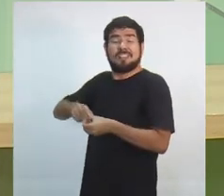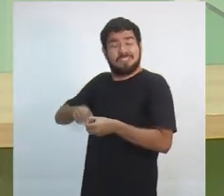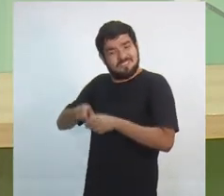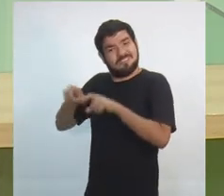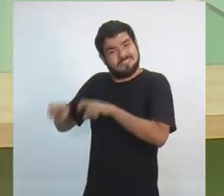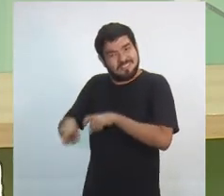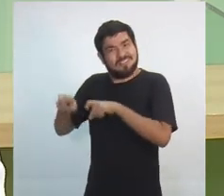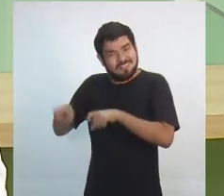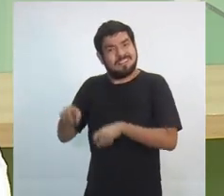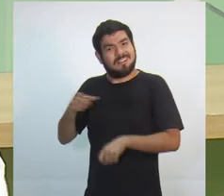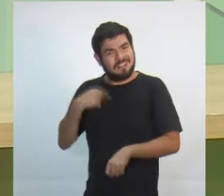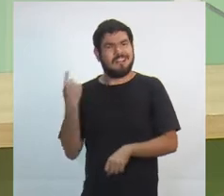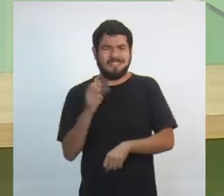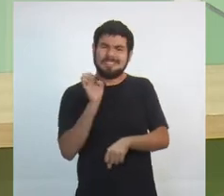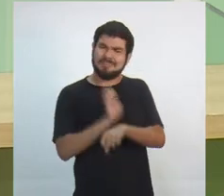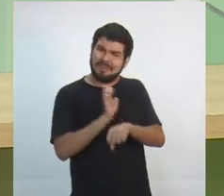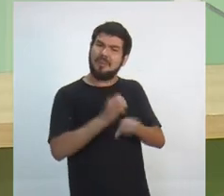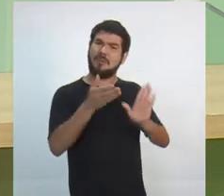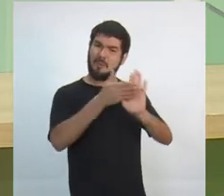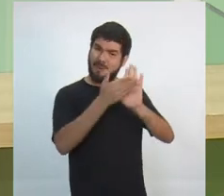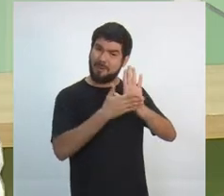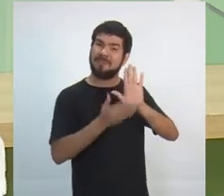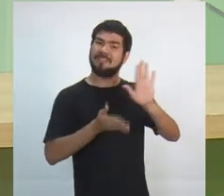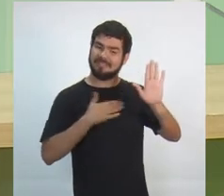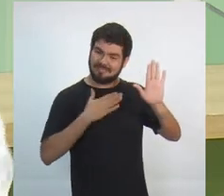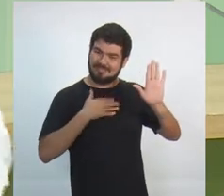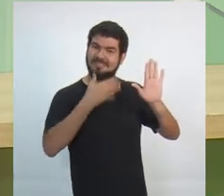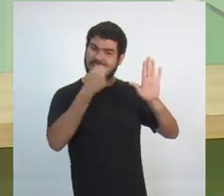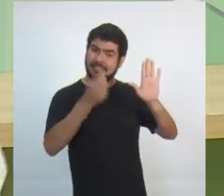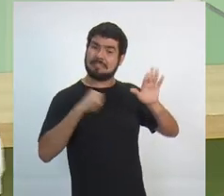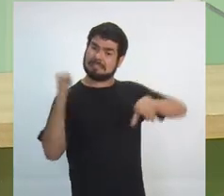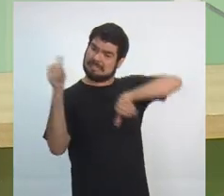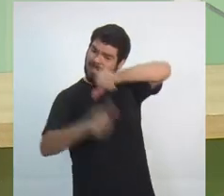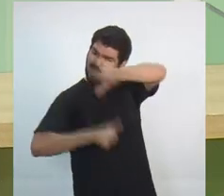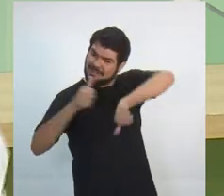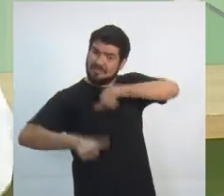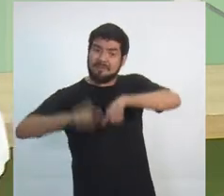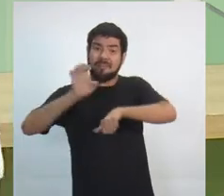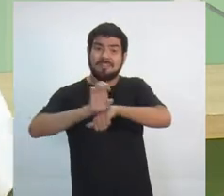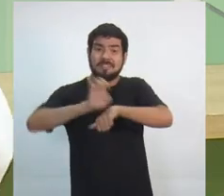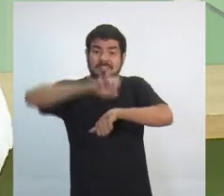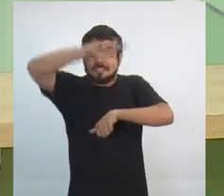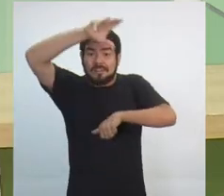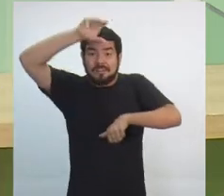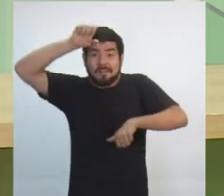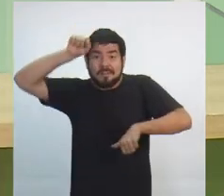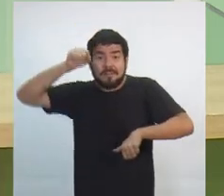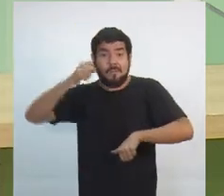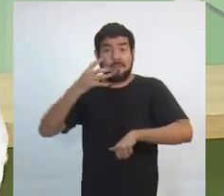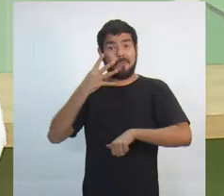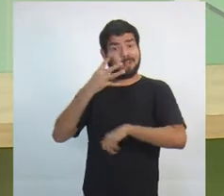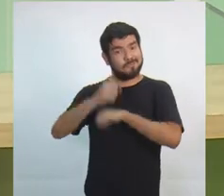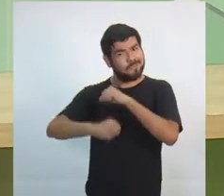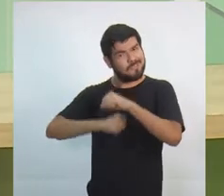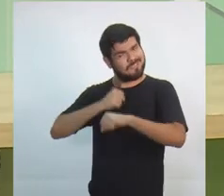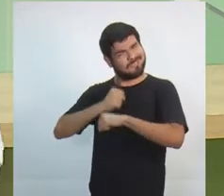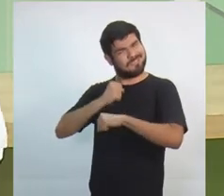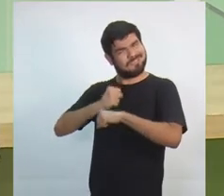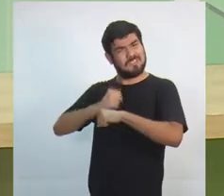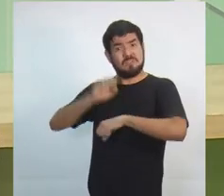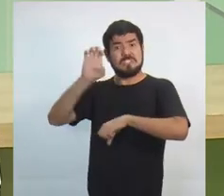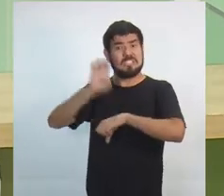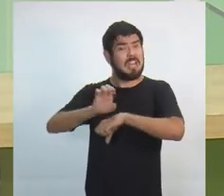que nós temos, estas são as propostas que nós temos de transformar o estado do Amazonas nos próximos 4 anos em um dos